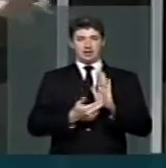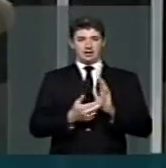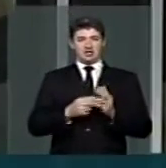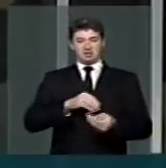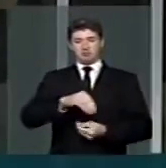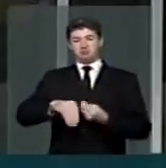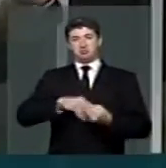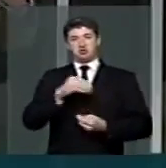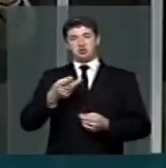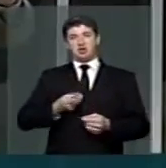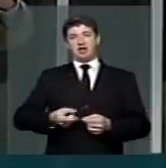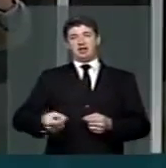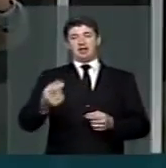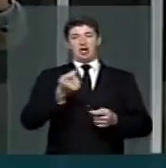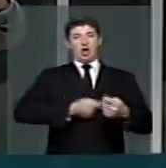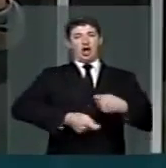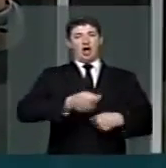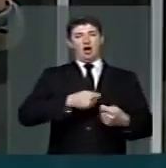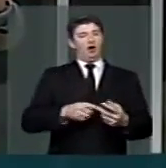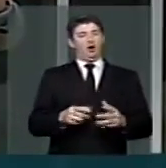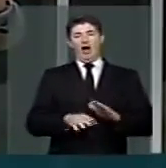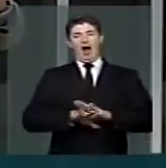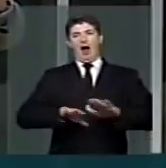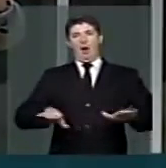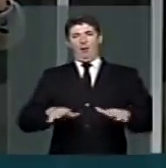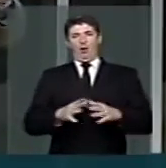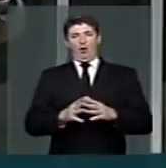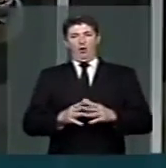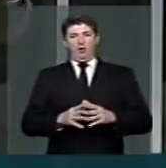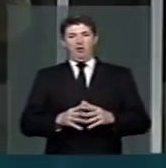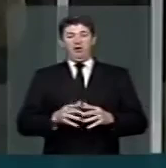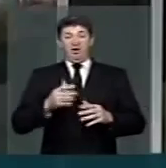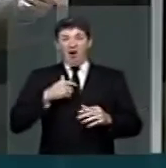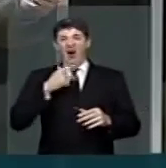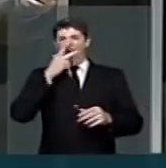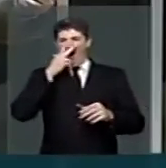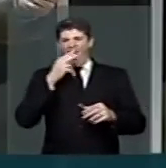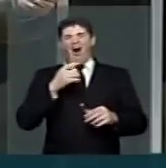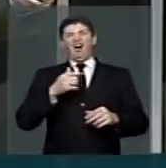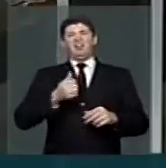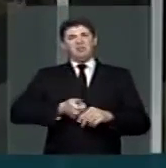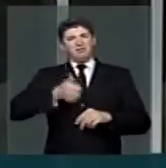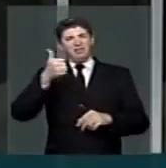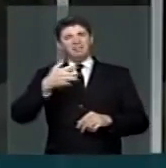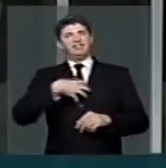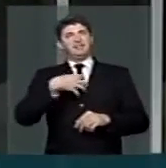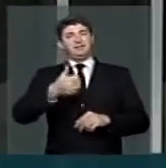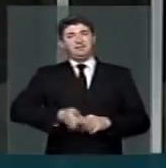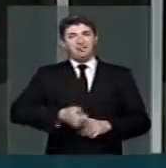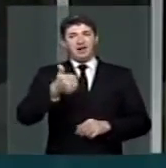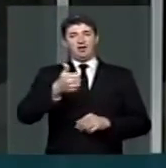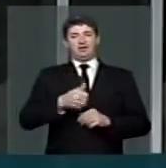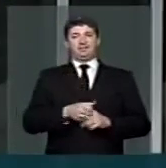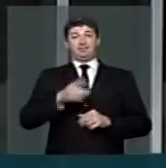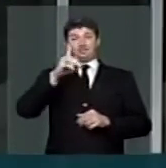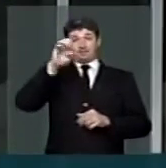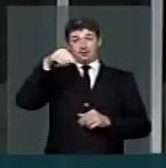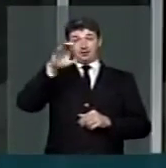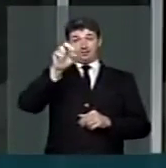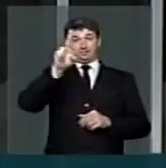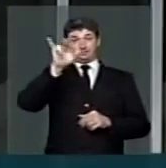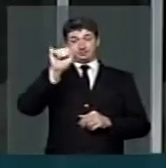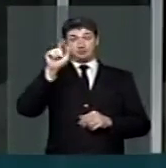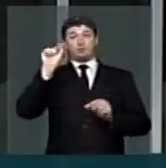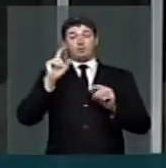mistura permanente com o mundo dos negócios. E eu acho muito mais saudável para uma democracia que